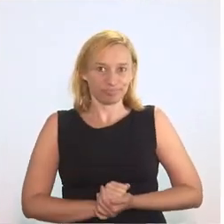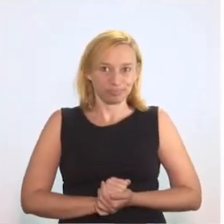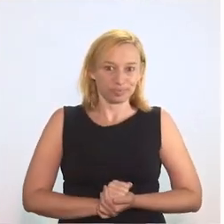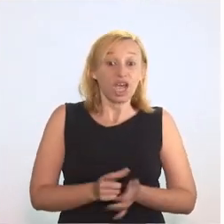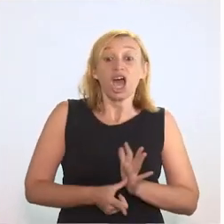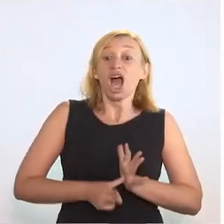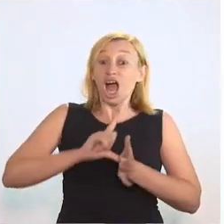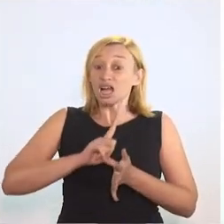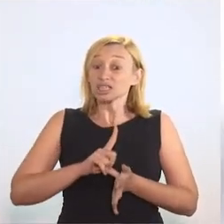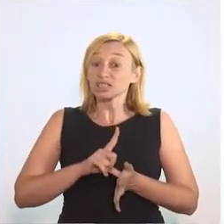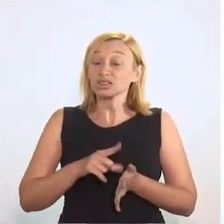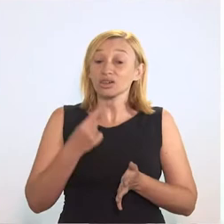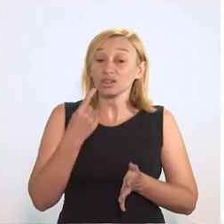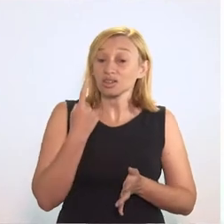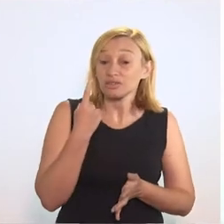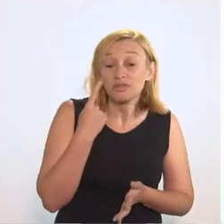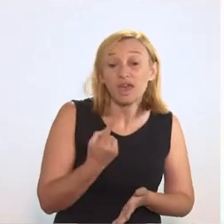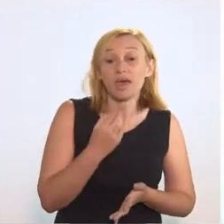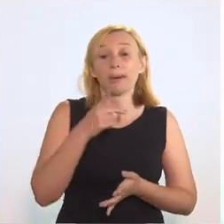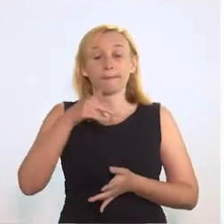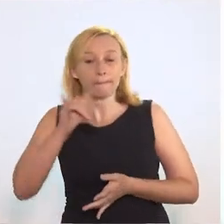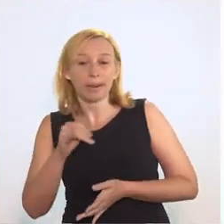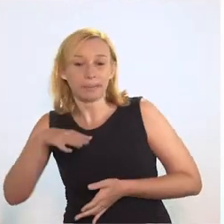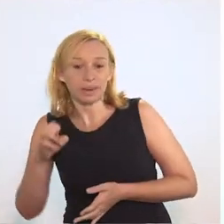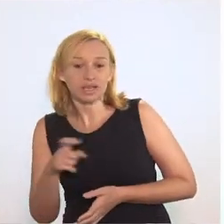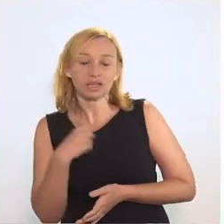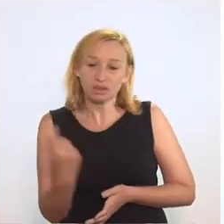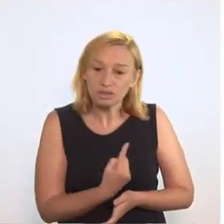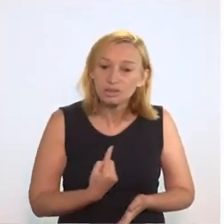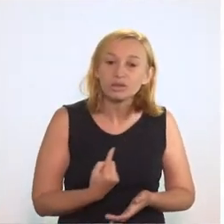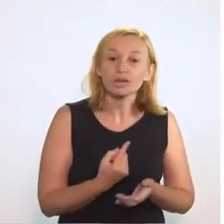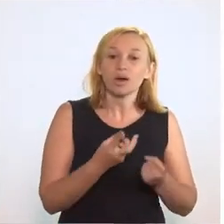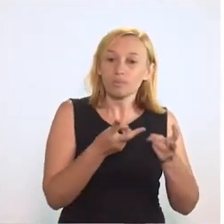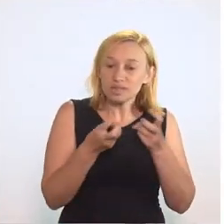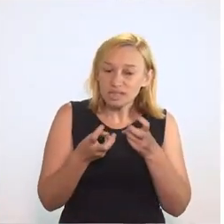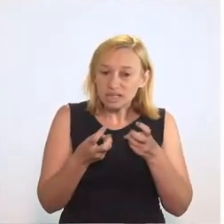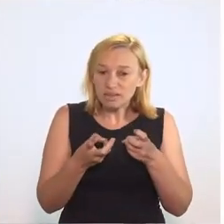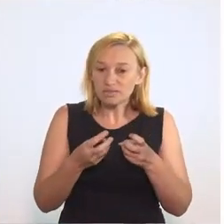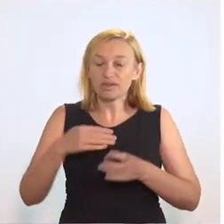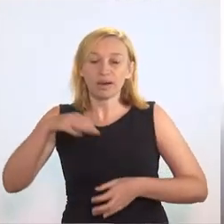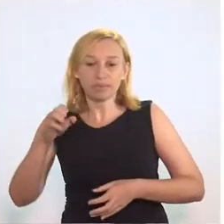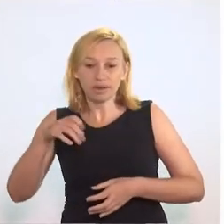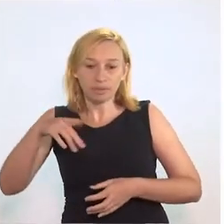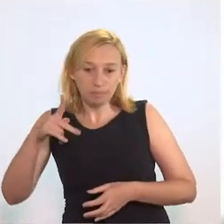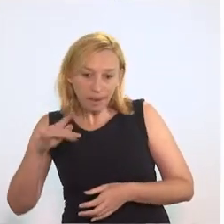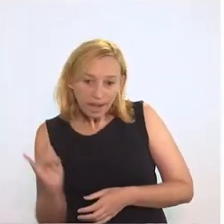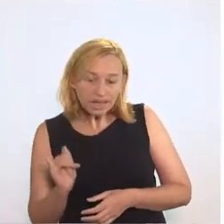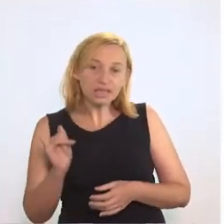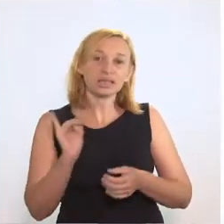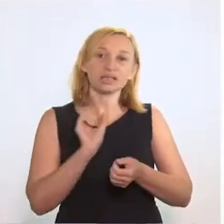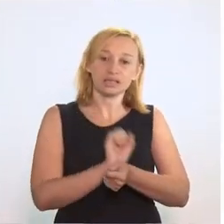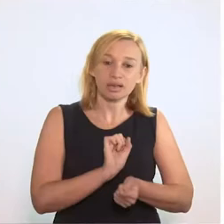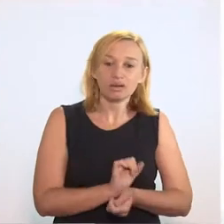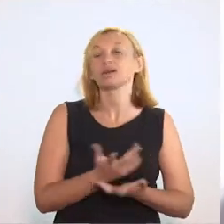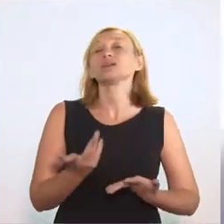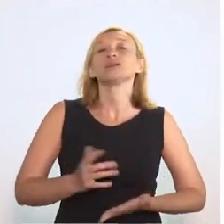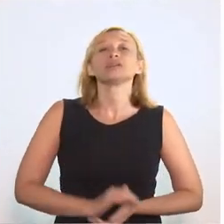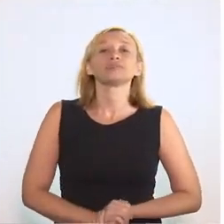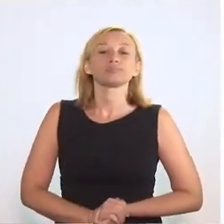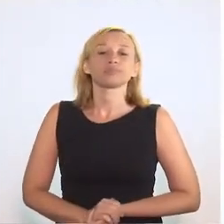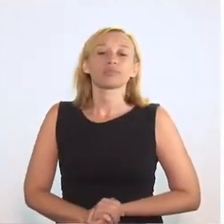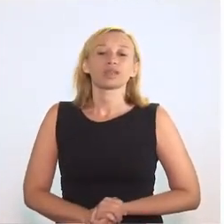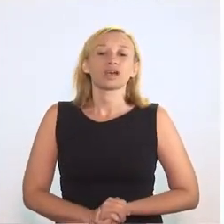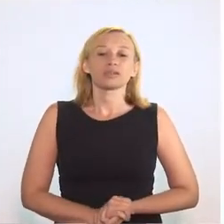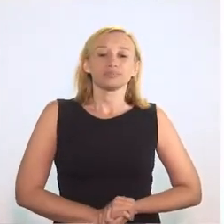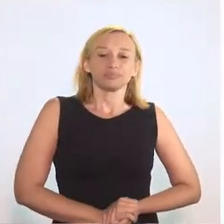família. Então, né, antes da gente encarar a mãe e o pai que somos, a gente está sempre olhando para a mãe e o pai que esperamos. E